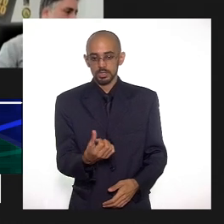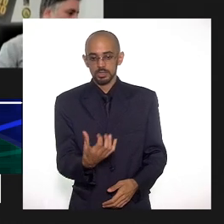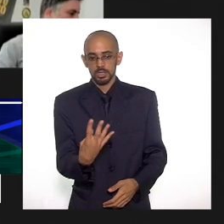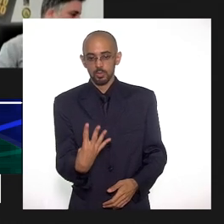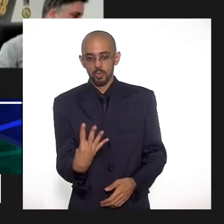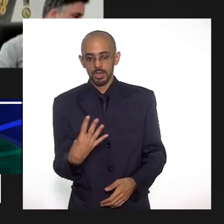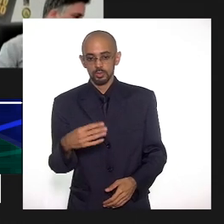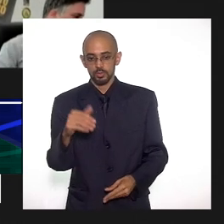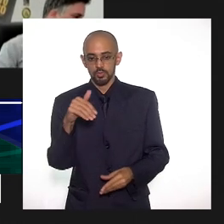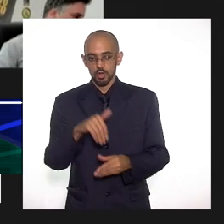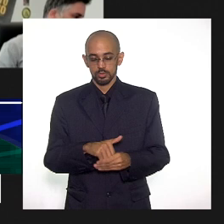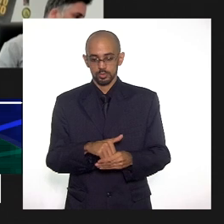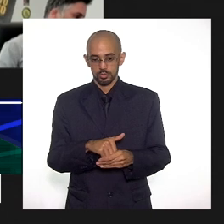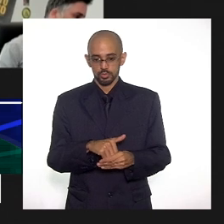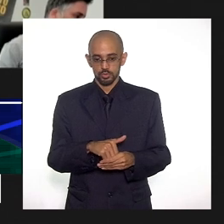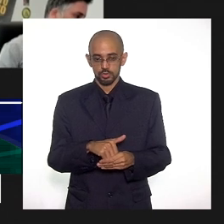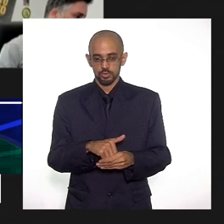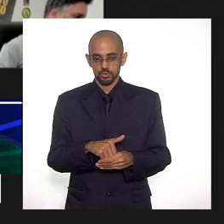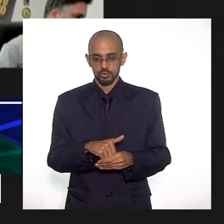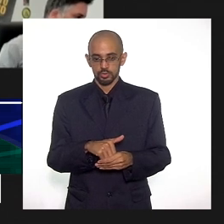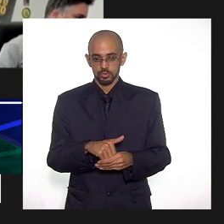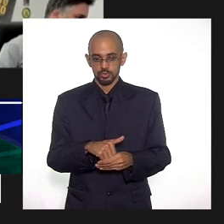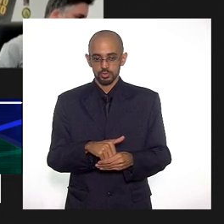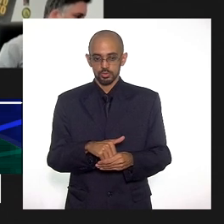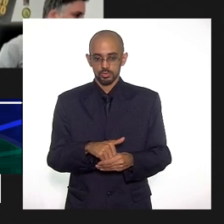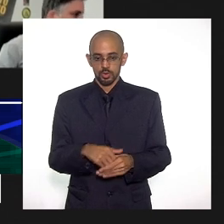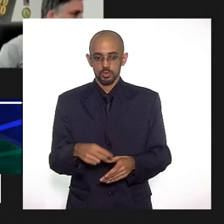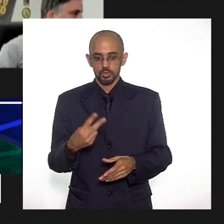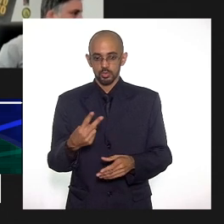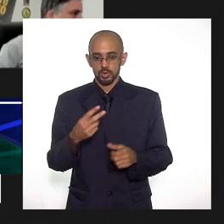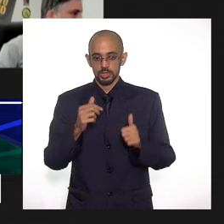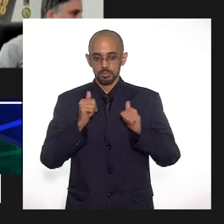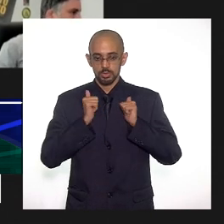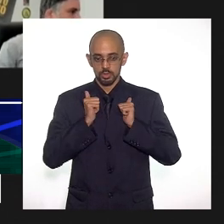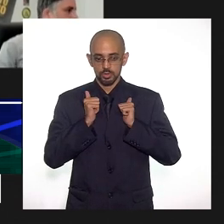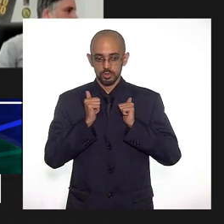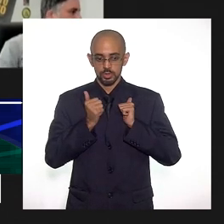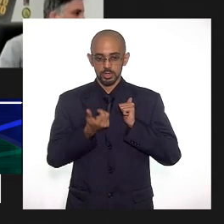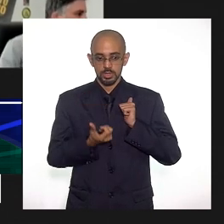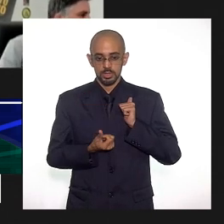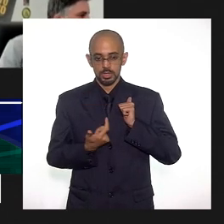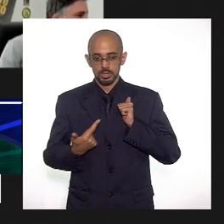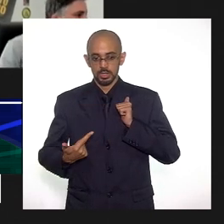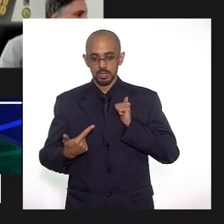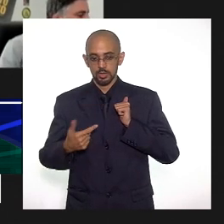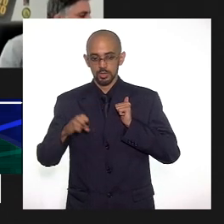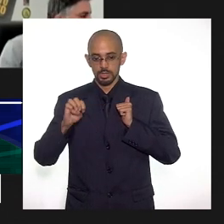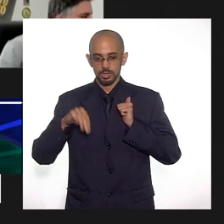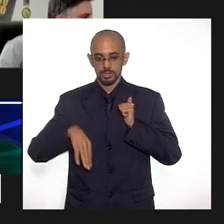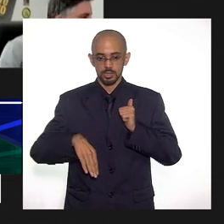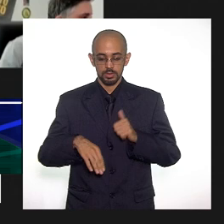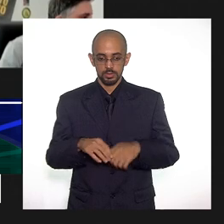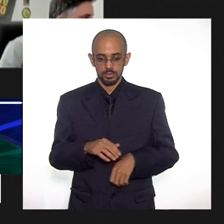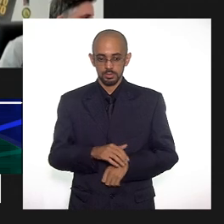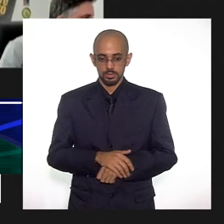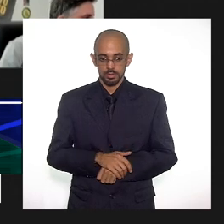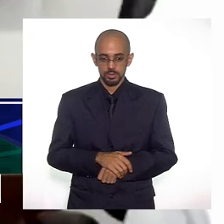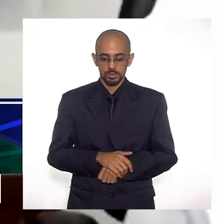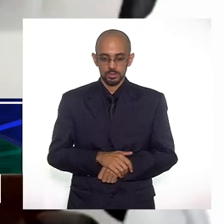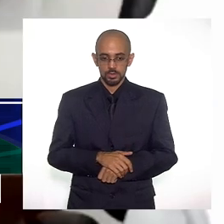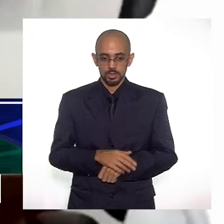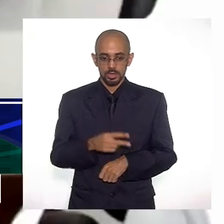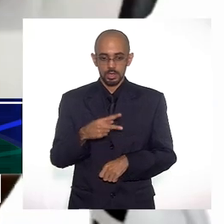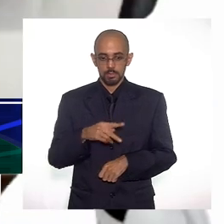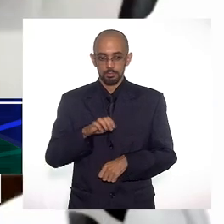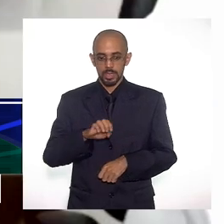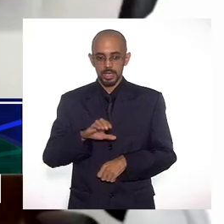...64 votantes, duas abstenções e 62 sim. PEC...